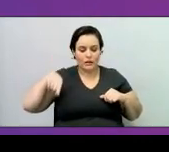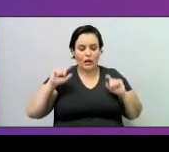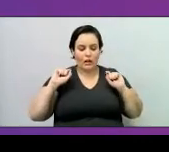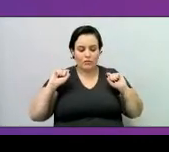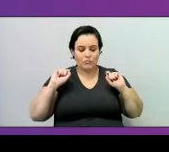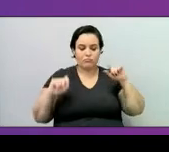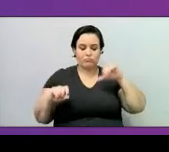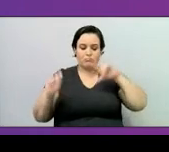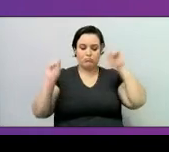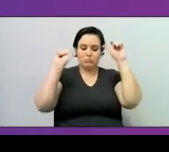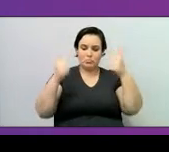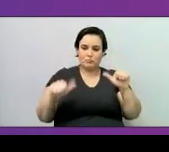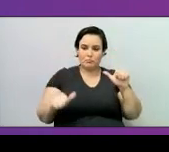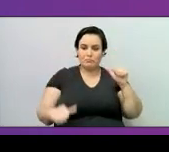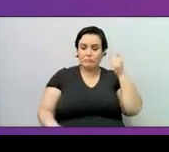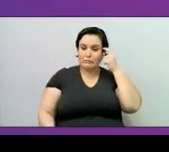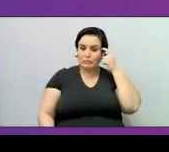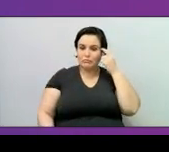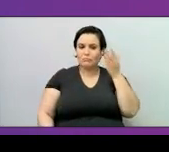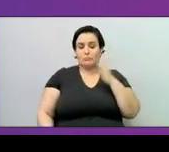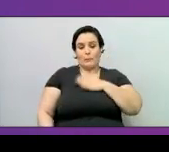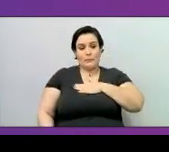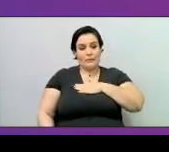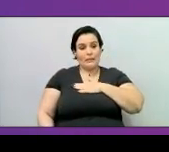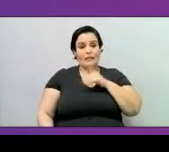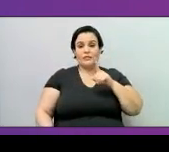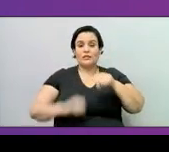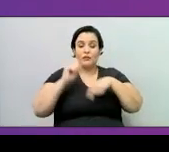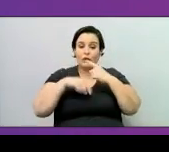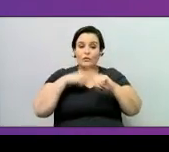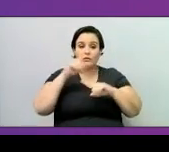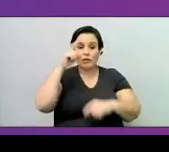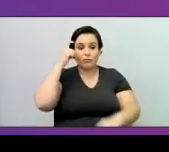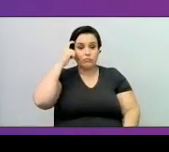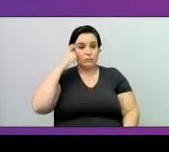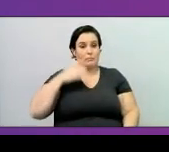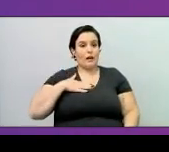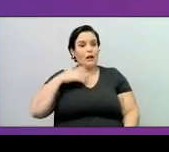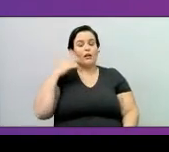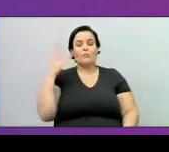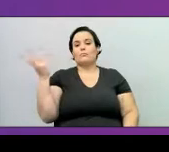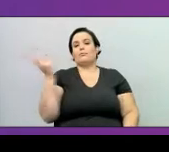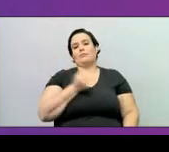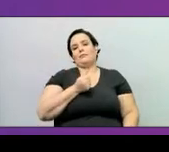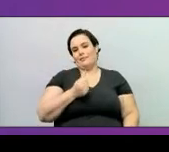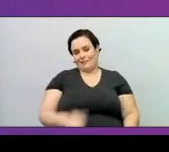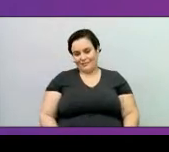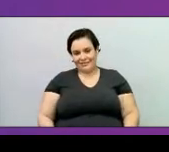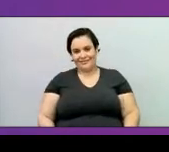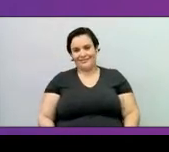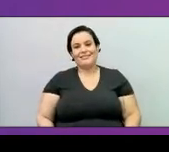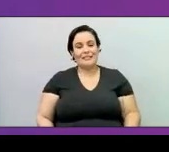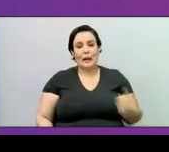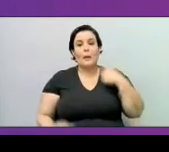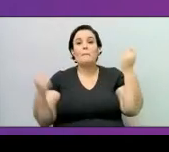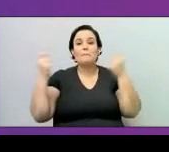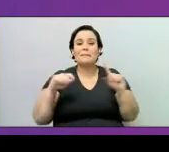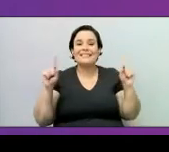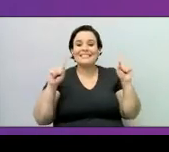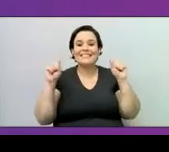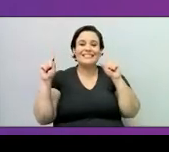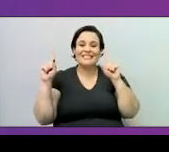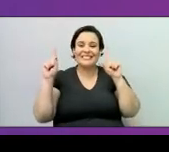Vista daquele ponto de vista para mim isso foi uma revolução na cabeça quando a gente então é incrível estudou Então não precisa mais fazer mais e aí viu uma